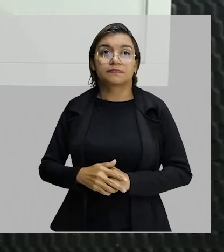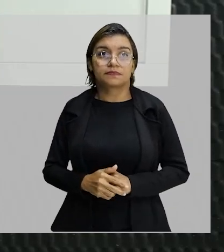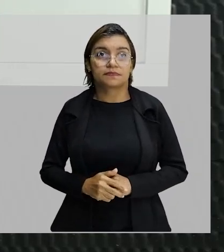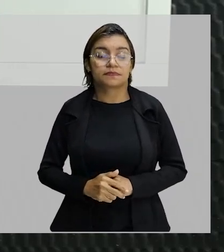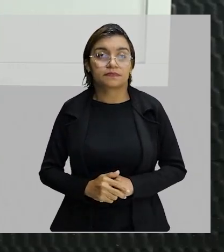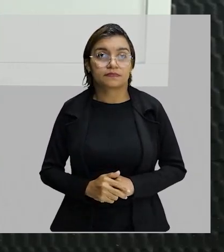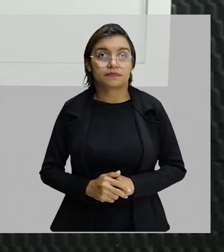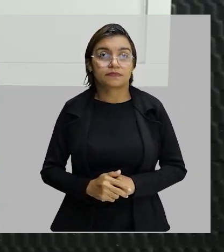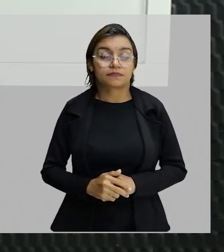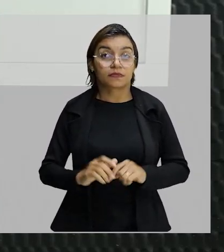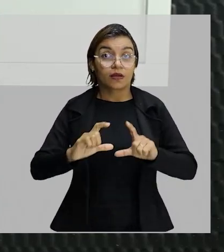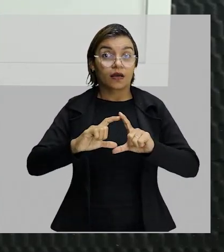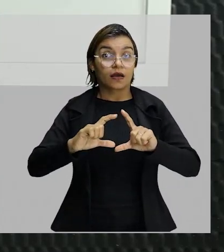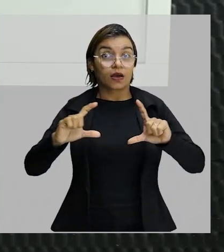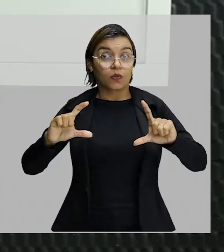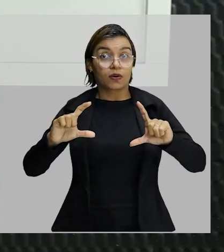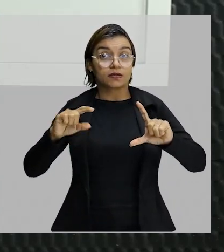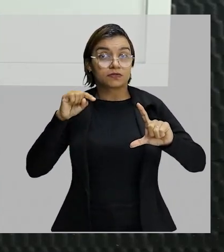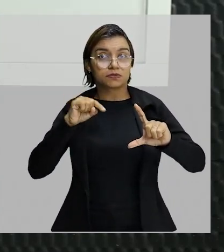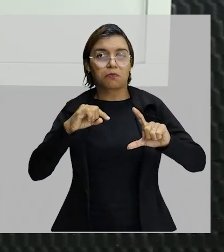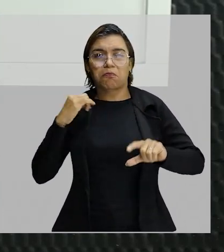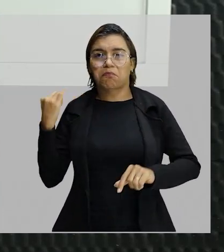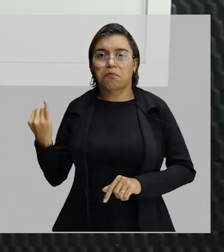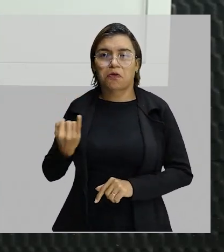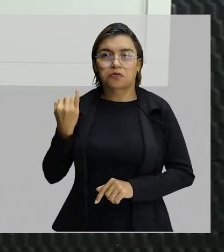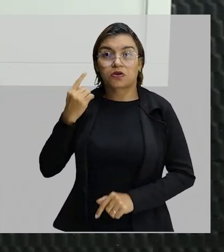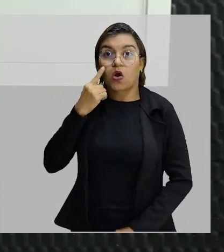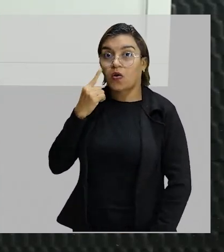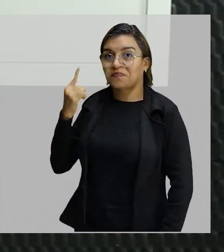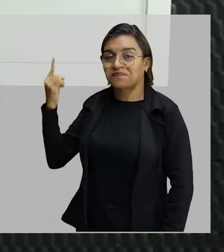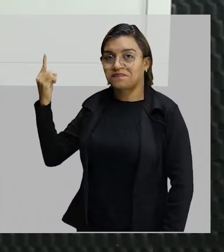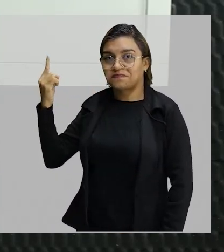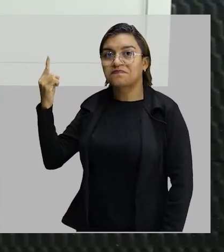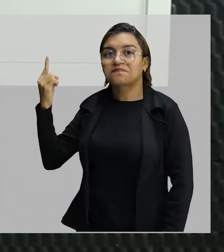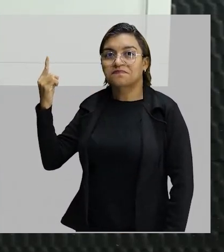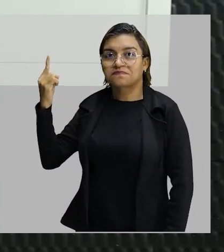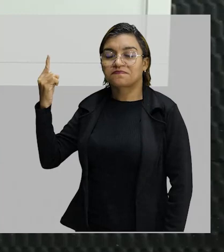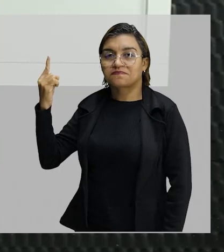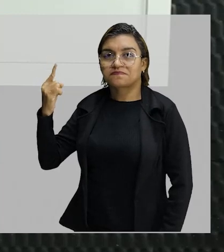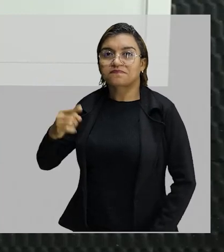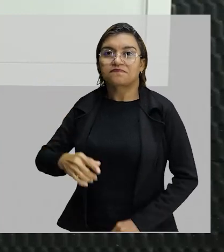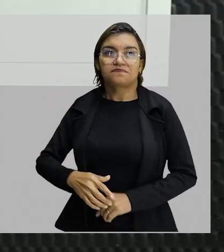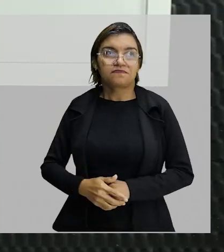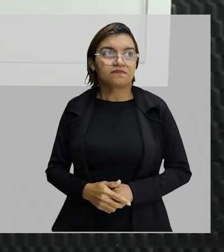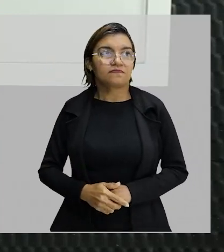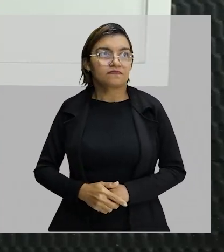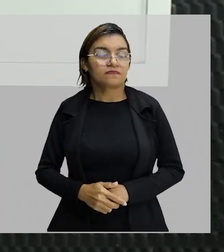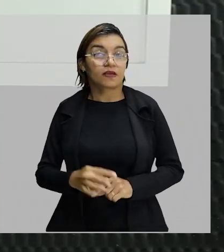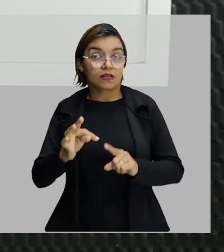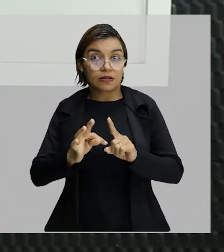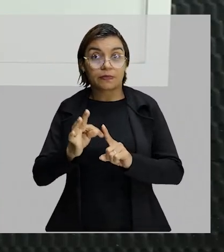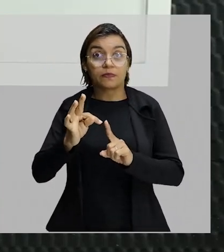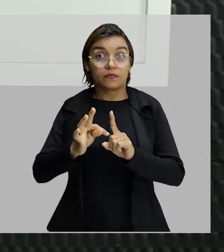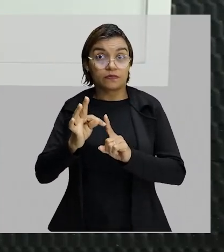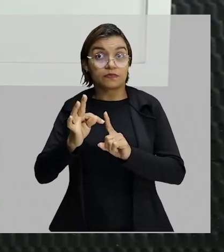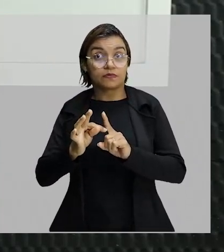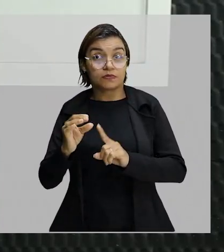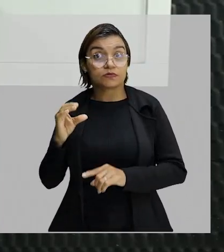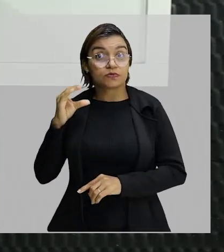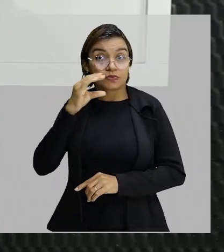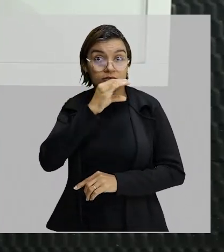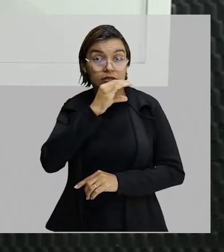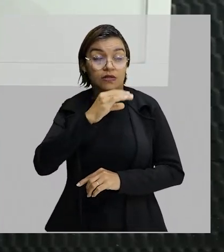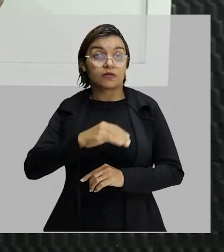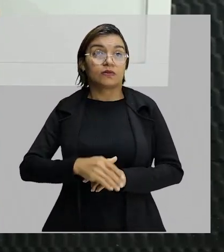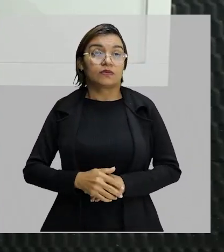que é a equação fundamental, né, da termologia, né, ou da calorimetria.